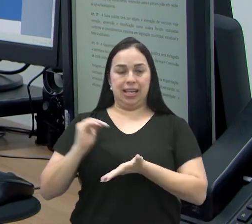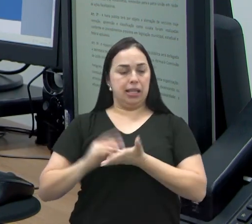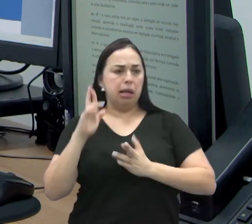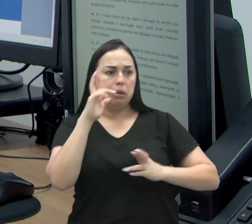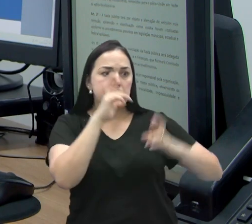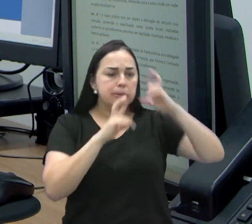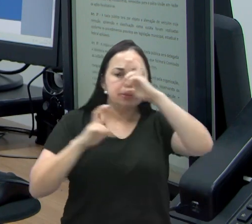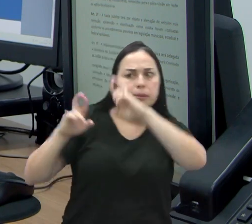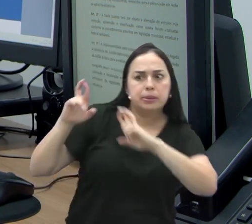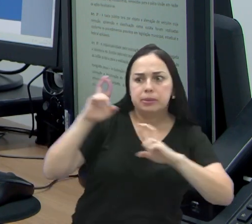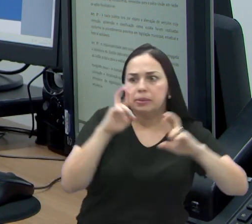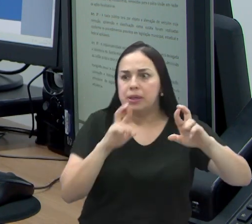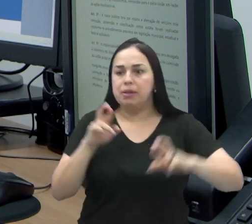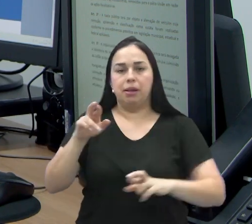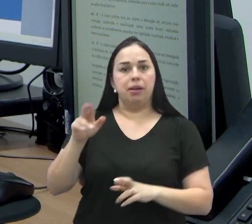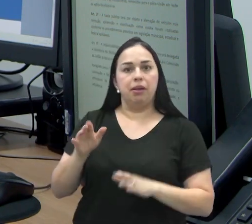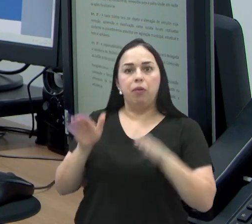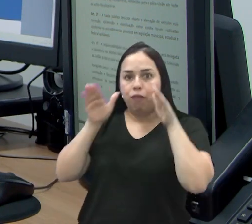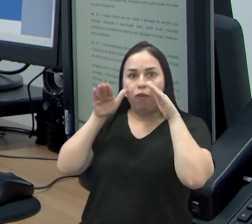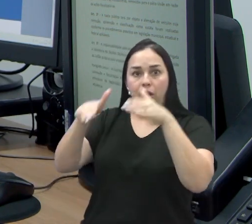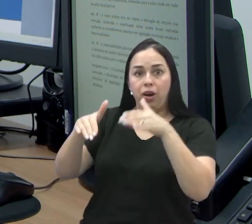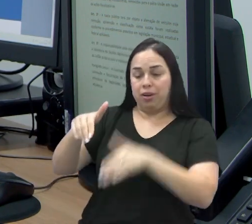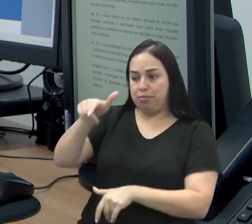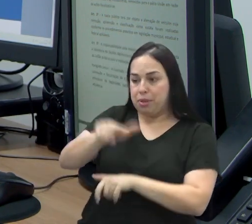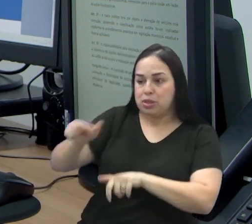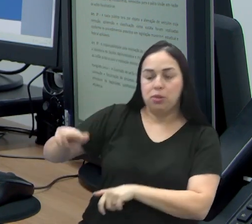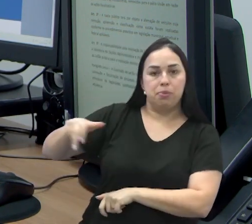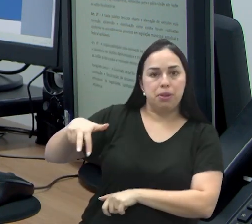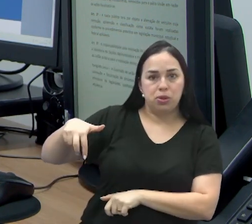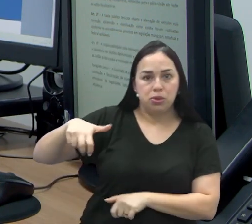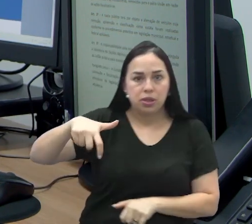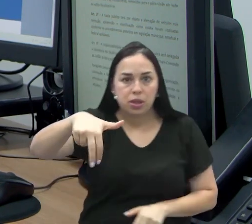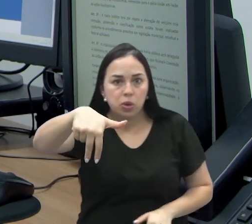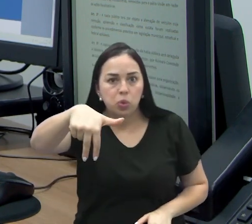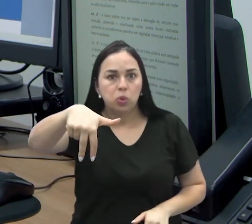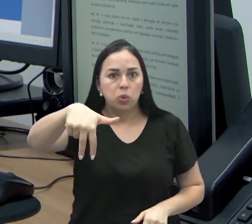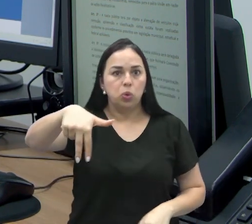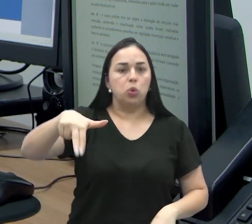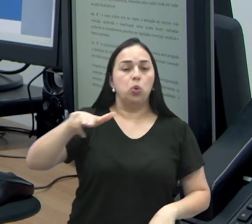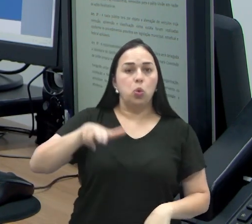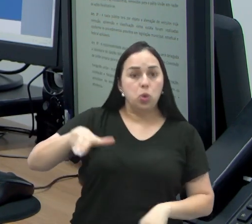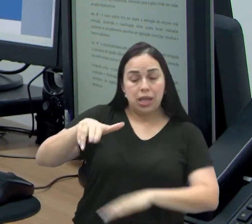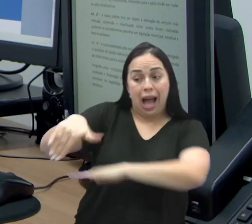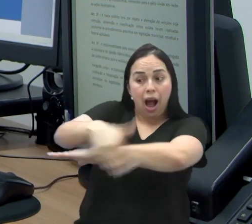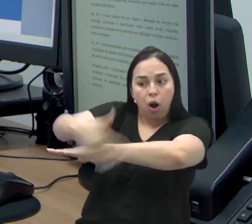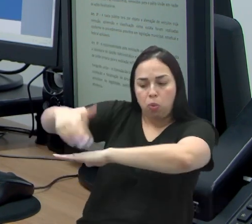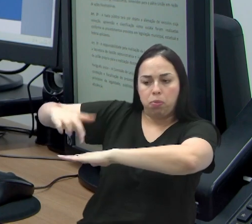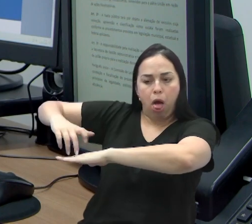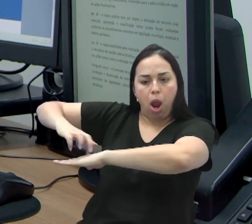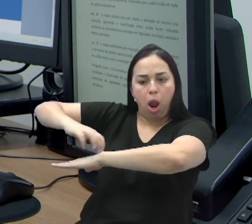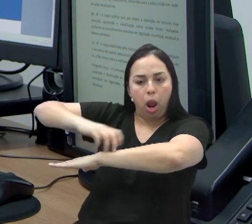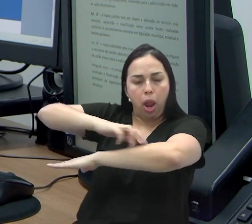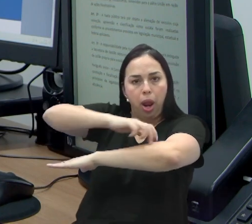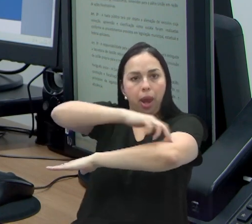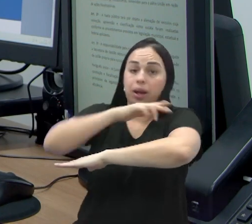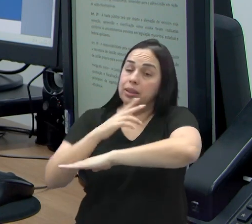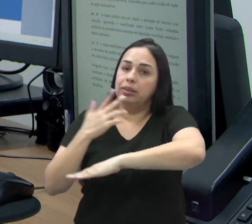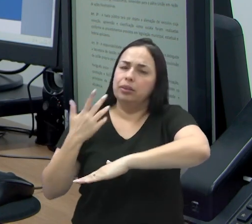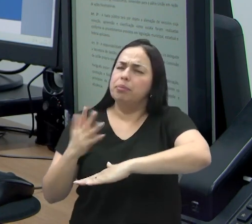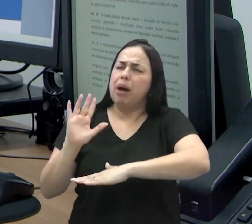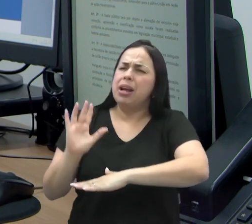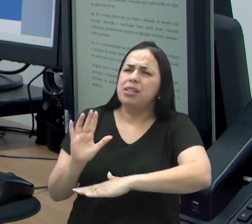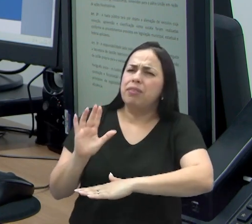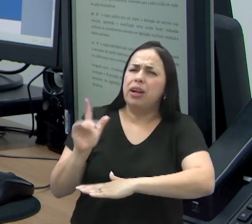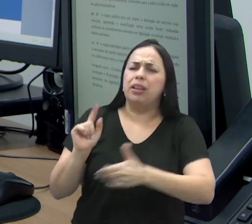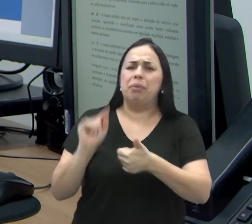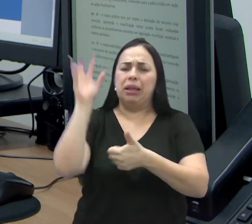Secretaria. O nosso olhar são para as pessoas, né? O nosso olhar é para essas pessoas, as pessoas que usam as ruas e as avenidas da cidade. E o